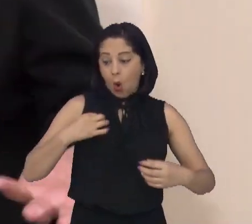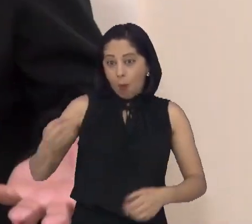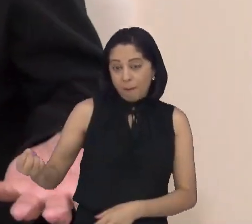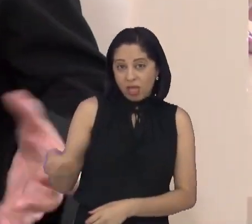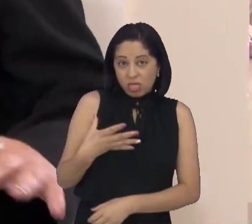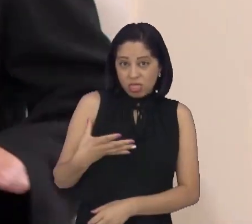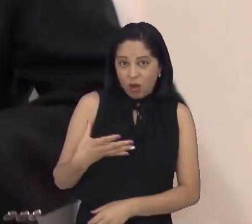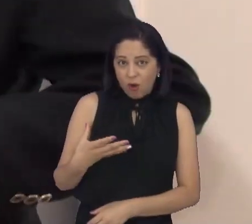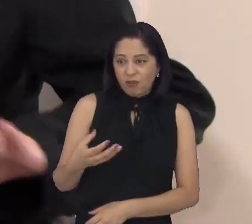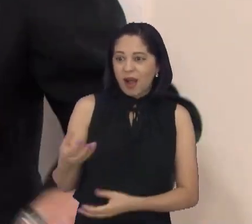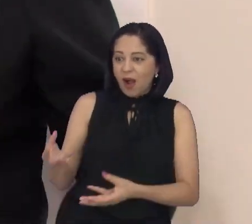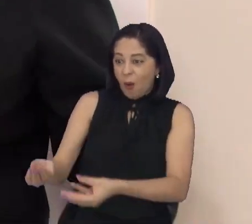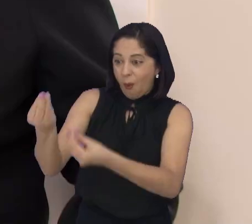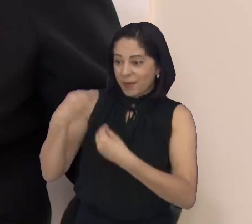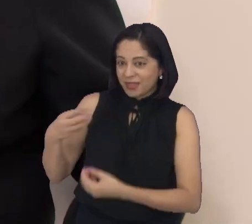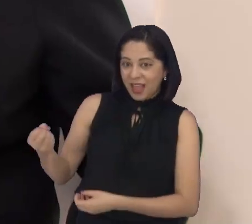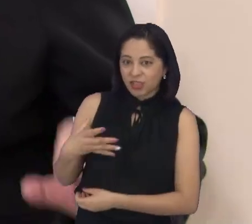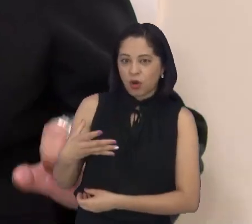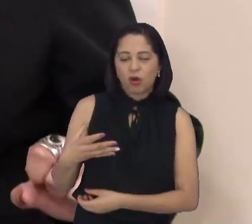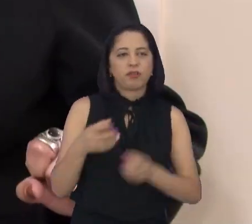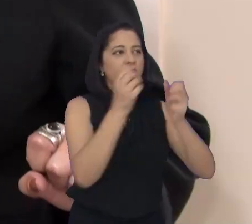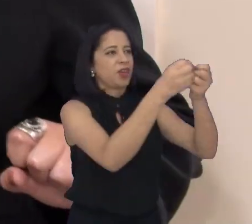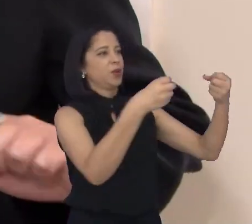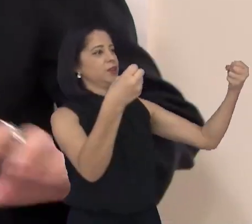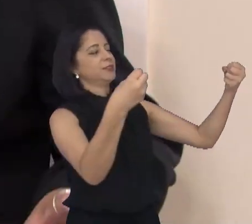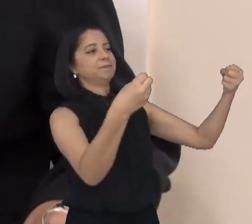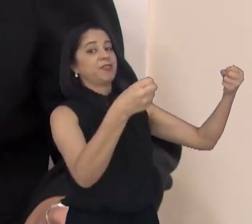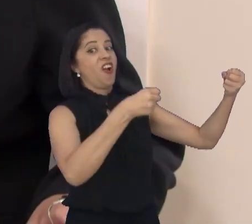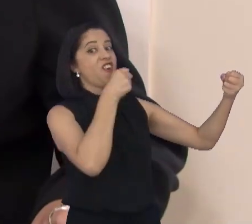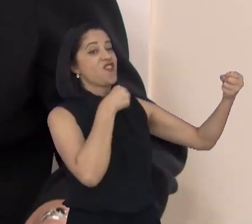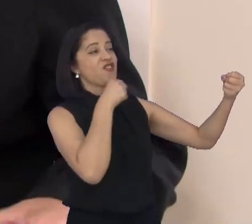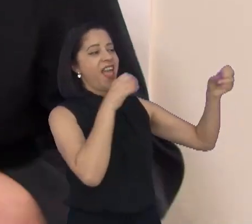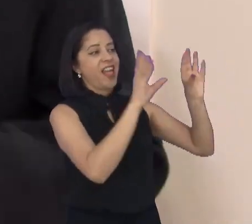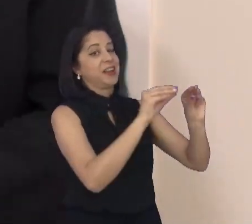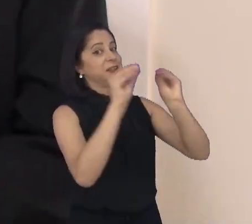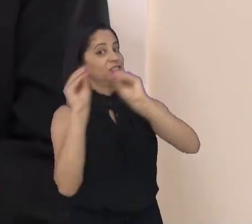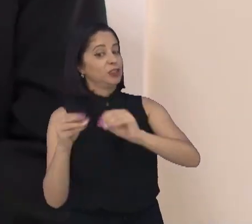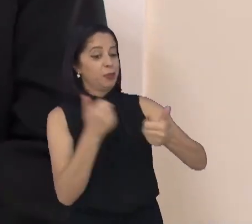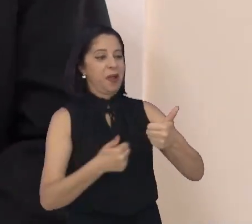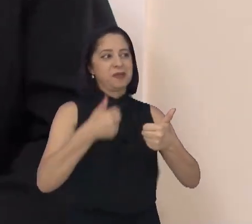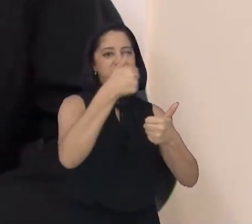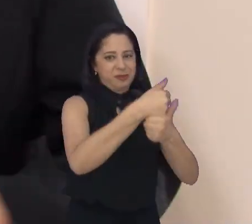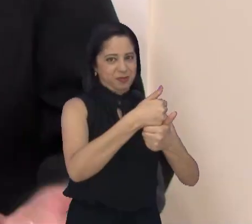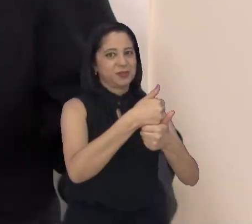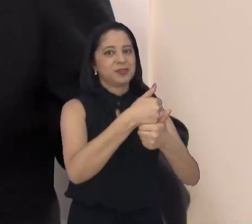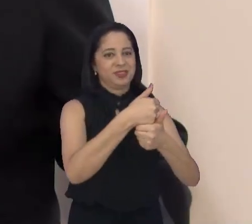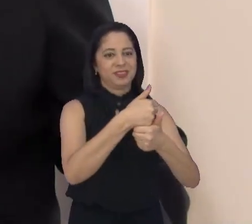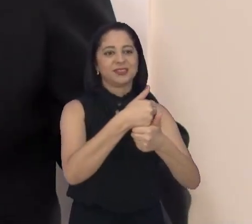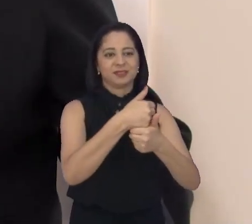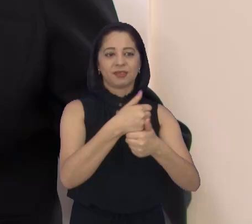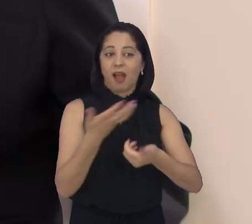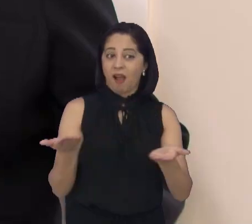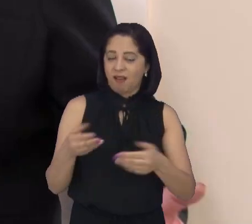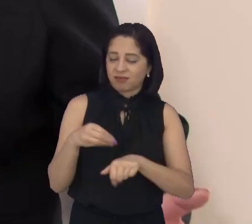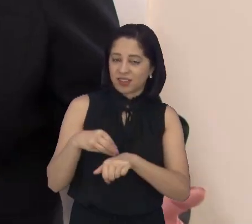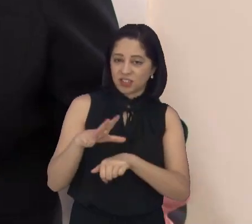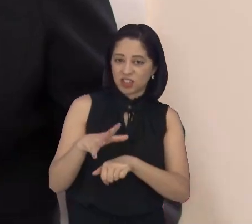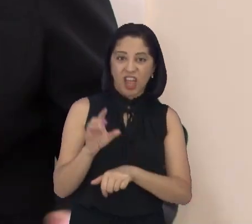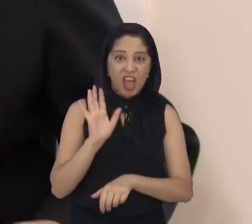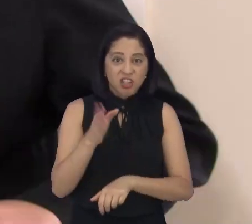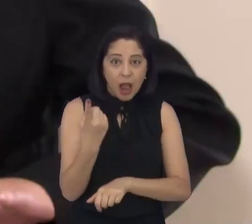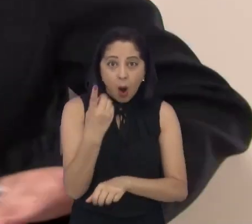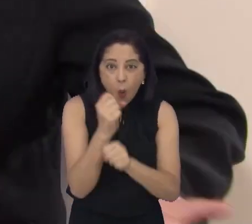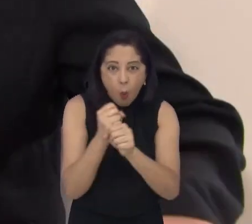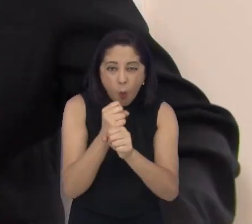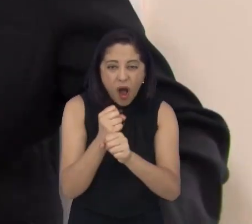eu ganho alguma coisa, eu sempre já separo uma que já foi usada, tá? A dica da Milena, se tem aí um ano que não se